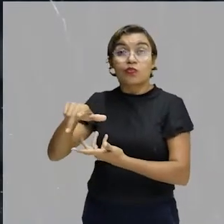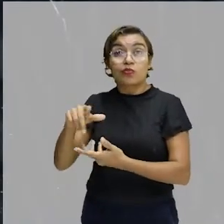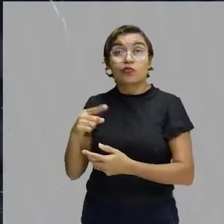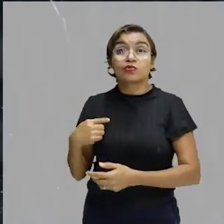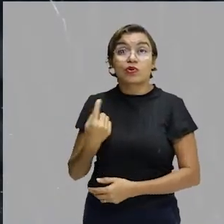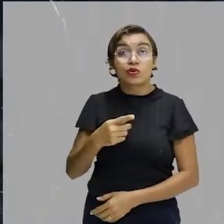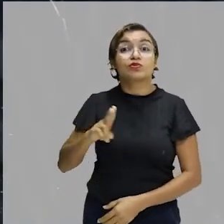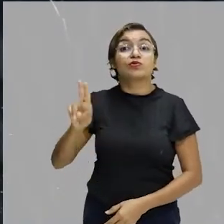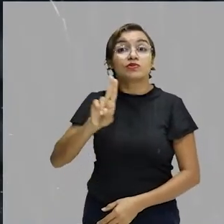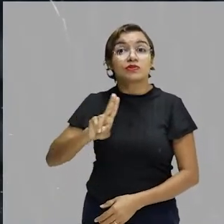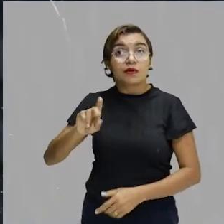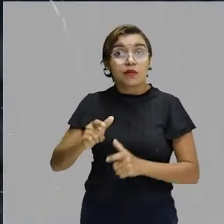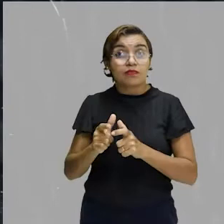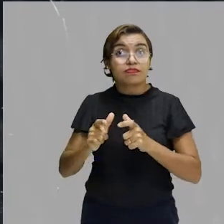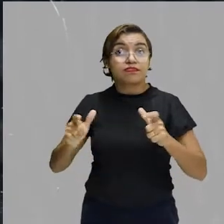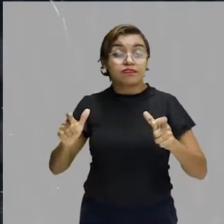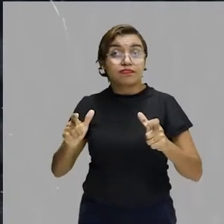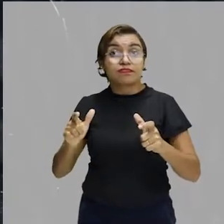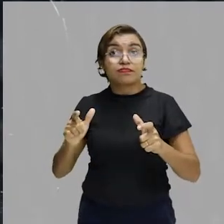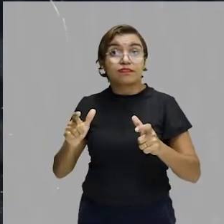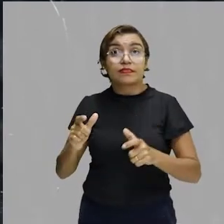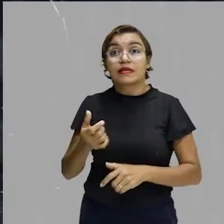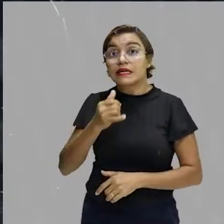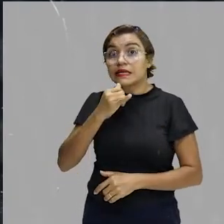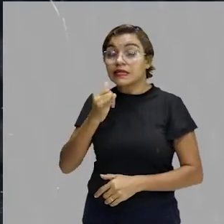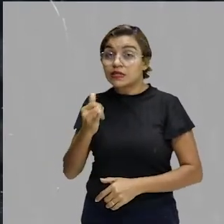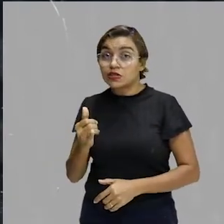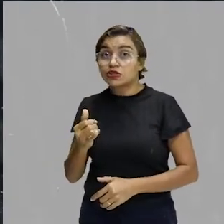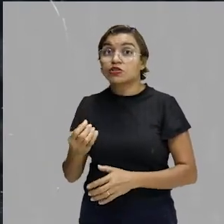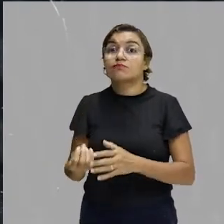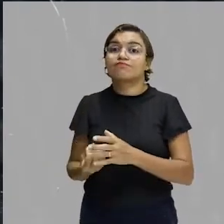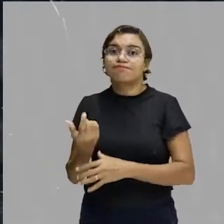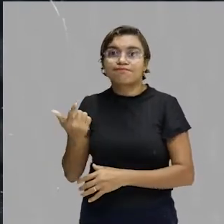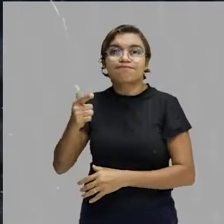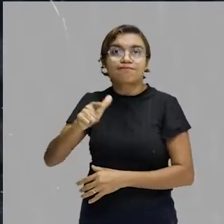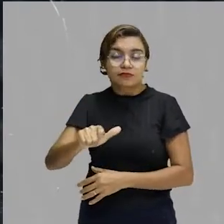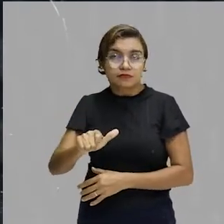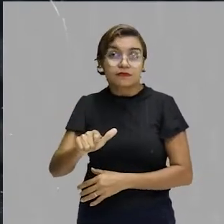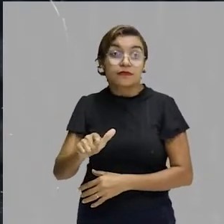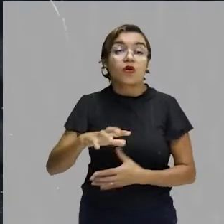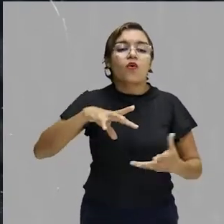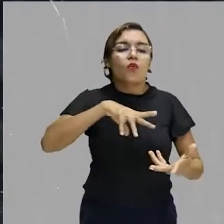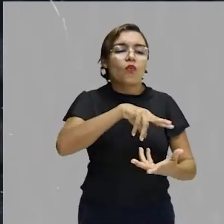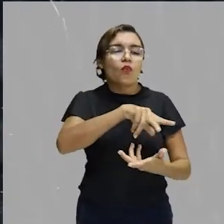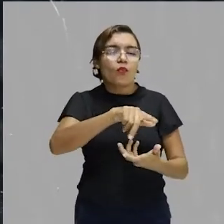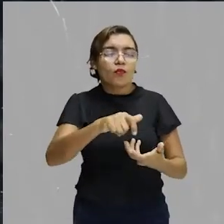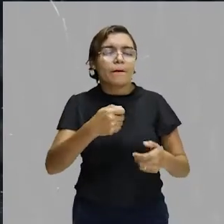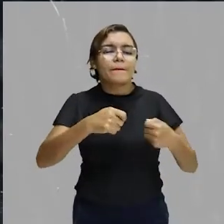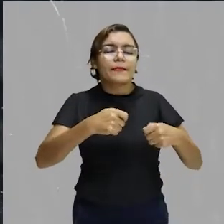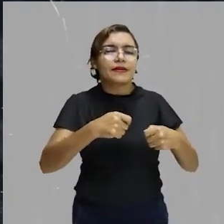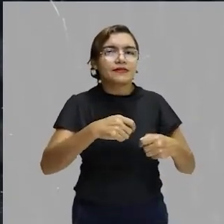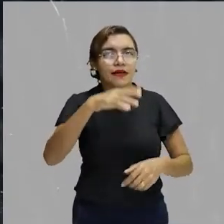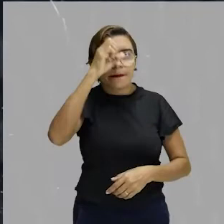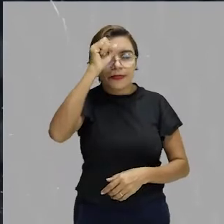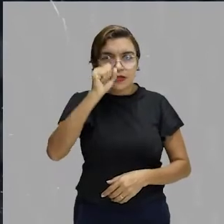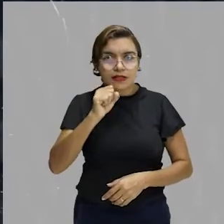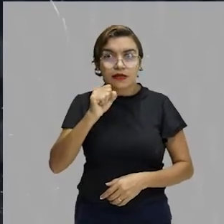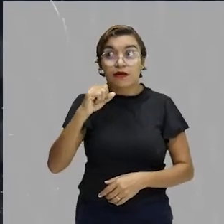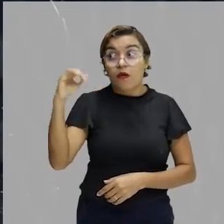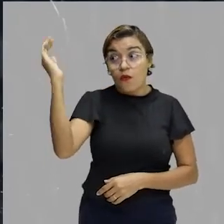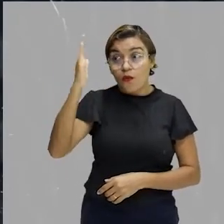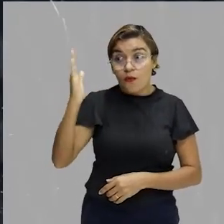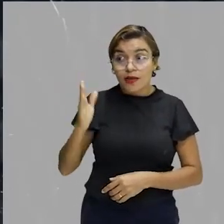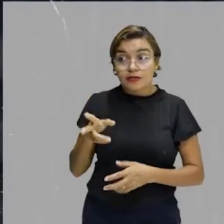grande quantidade de energia renovável. O mundo precisa aprender com o Brasil, galera, tá? Em relação